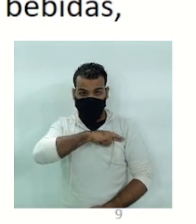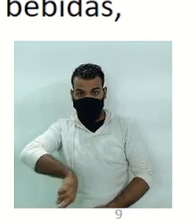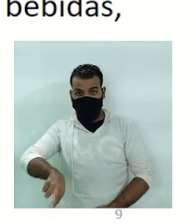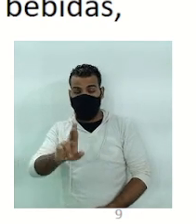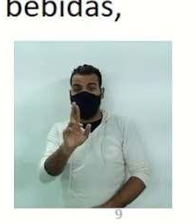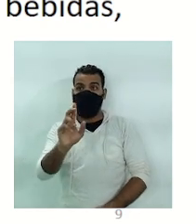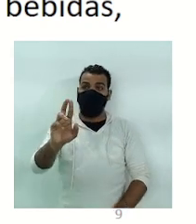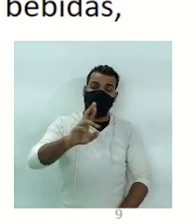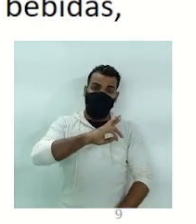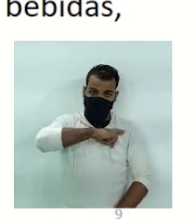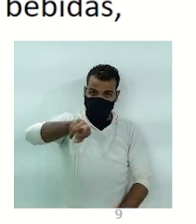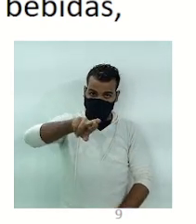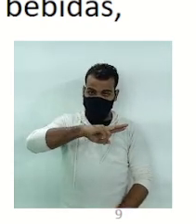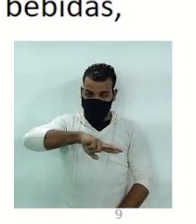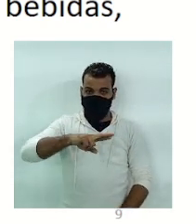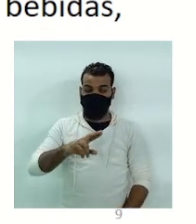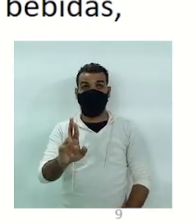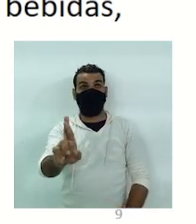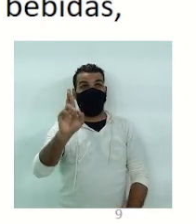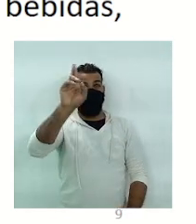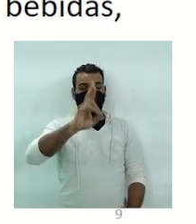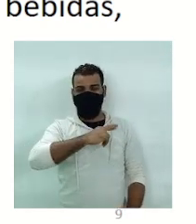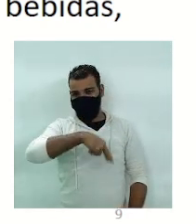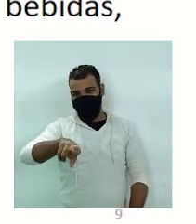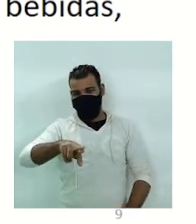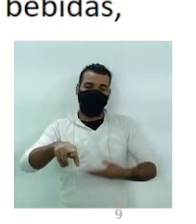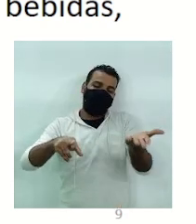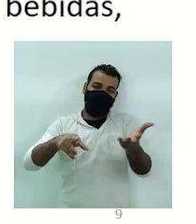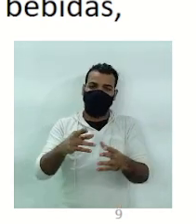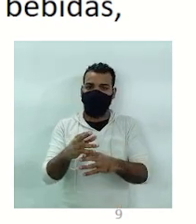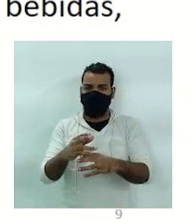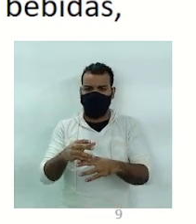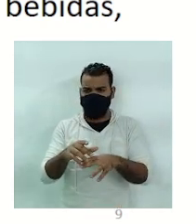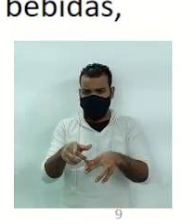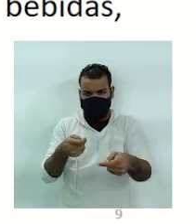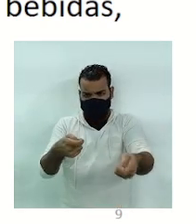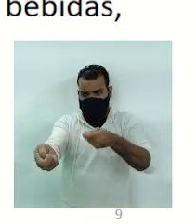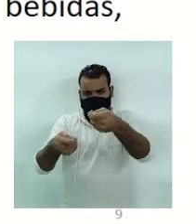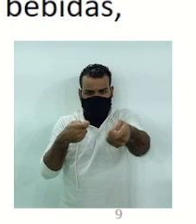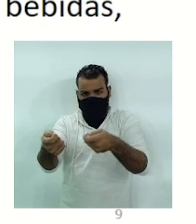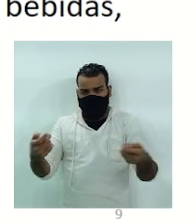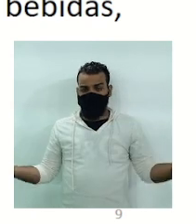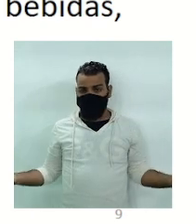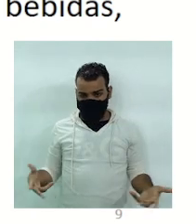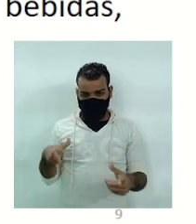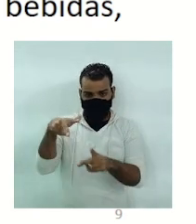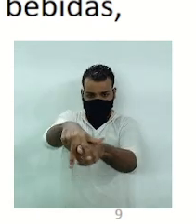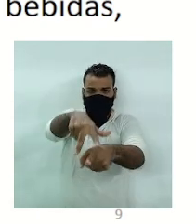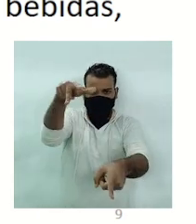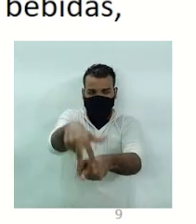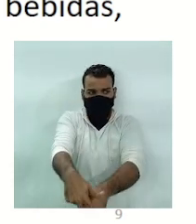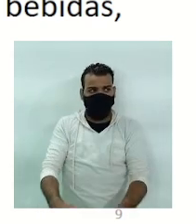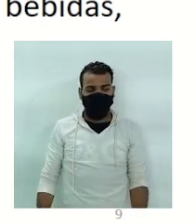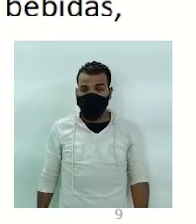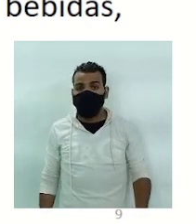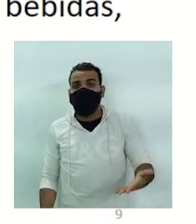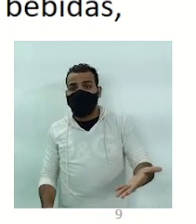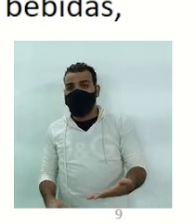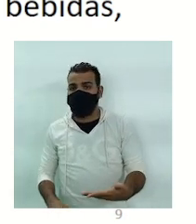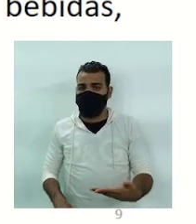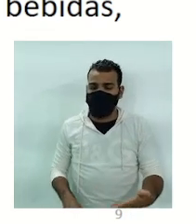pelos portugueses tornavam que os nativos submissos ou